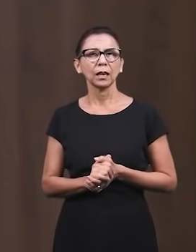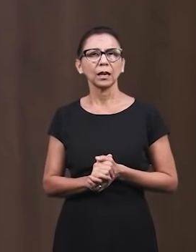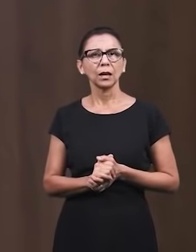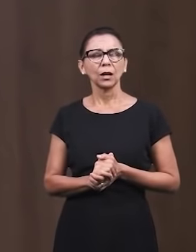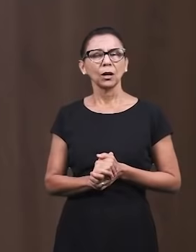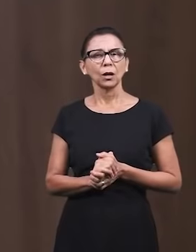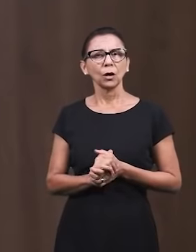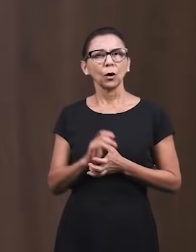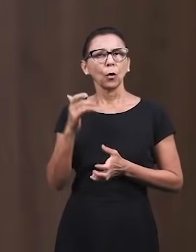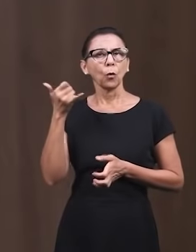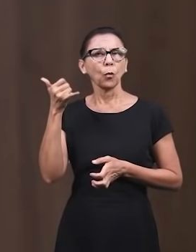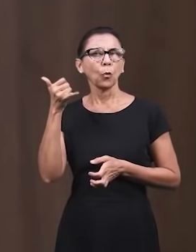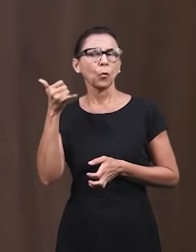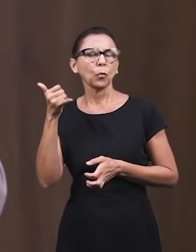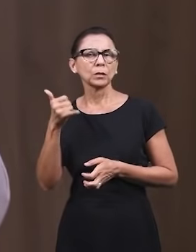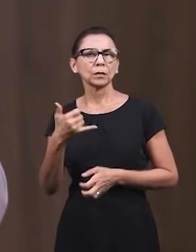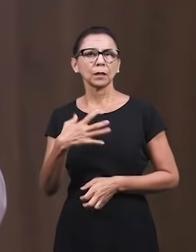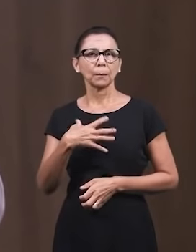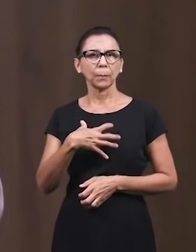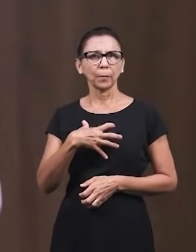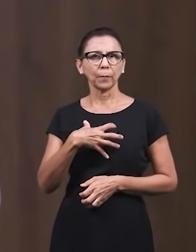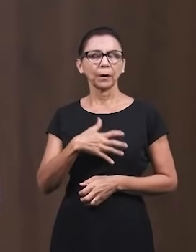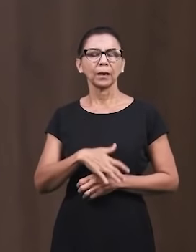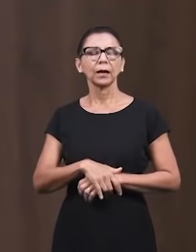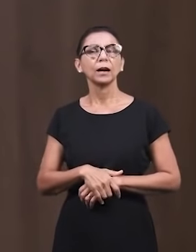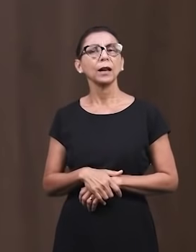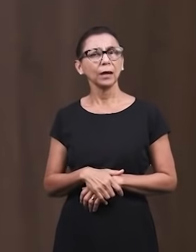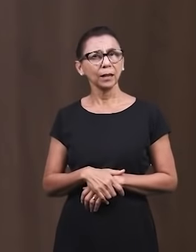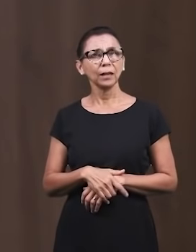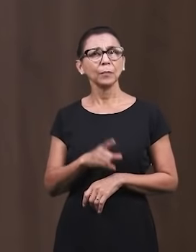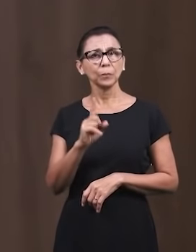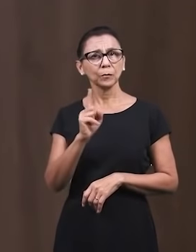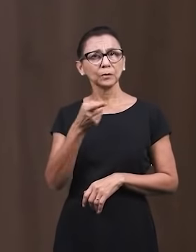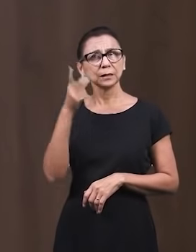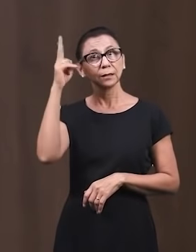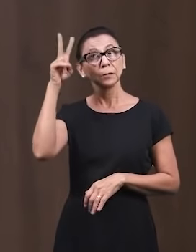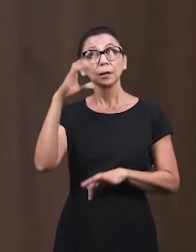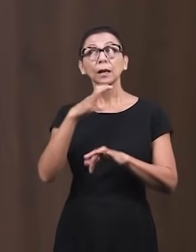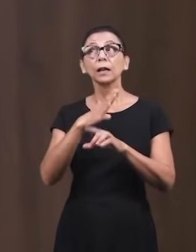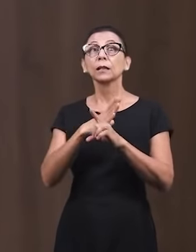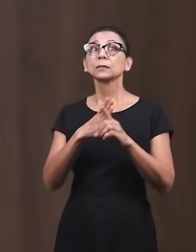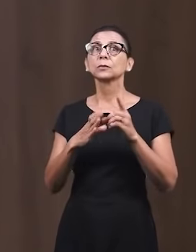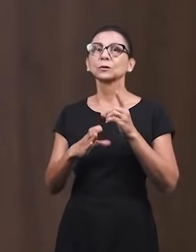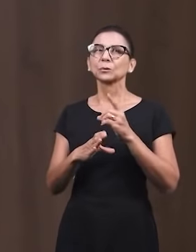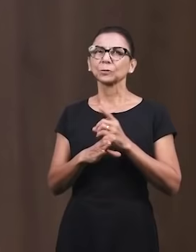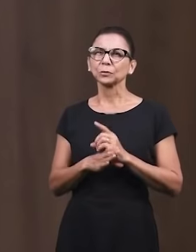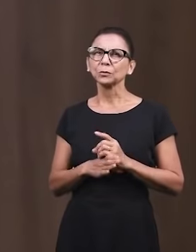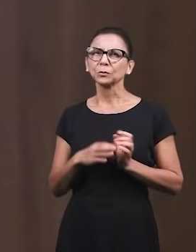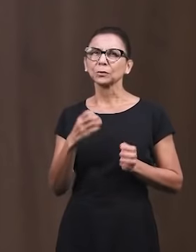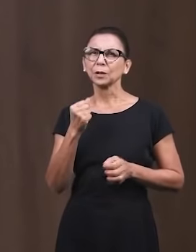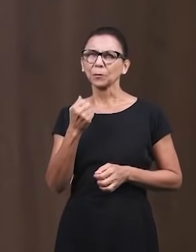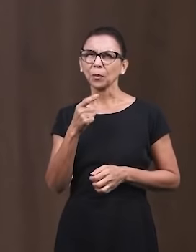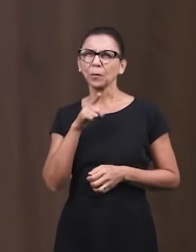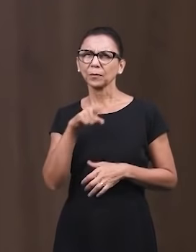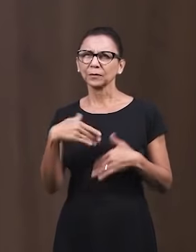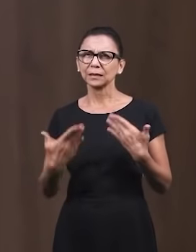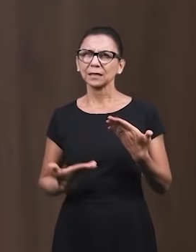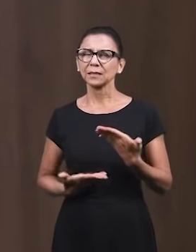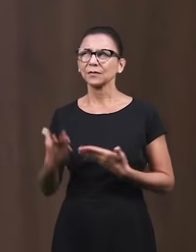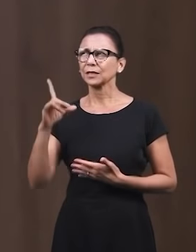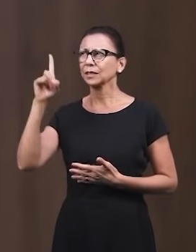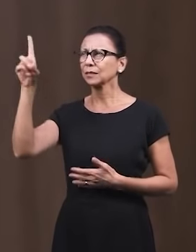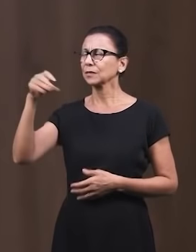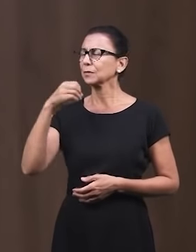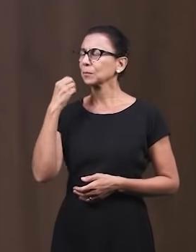horário, porque é um momento que você tem para cultuar ao Senhor. Você tira esses instantes para servir a Deus, para estar na presença dEle.